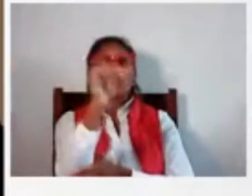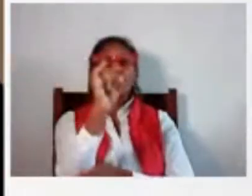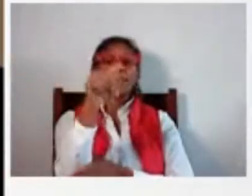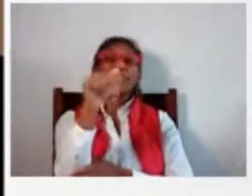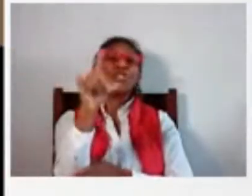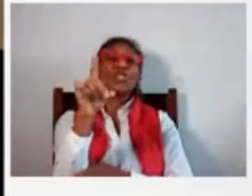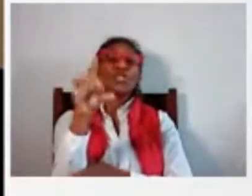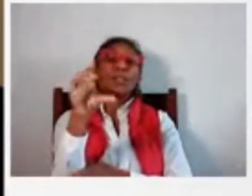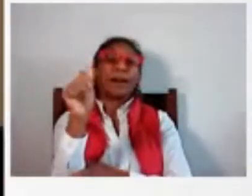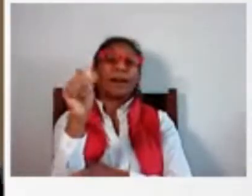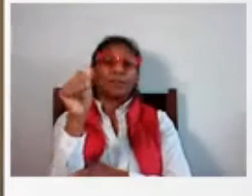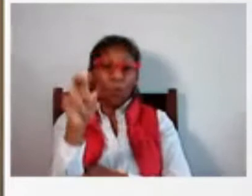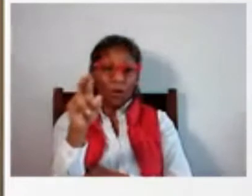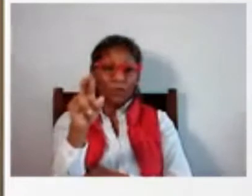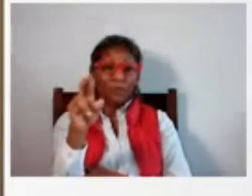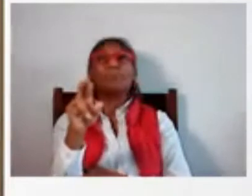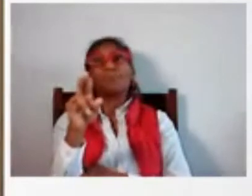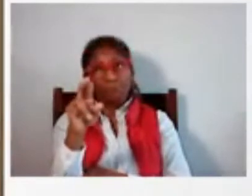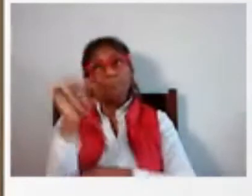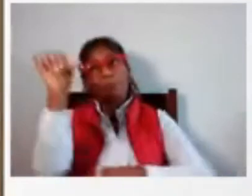bandeira, porque a gente analisa, basicamente,